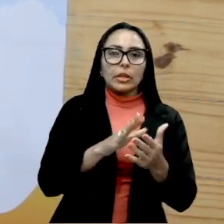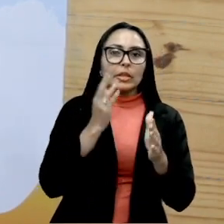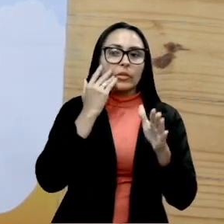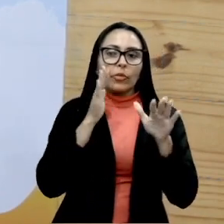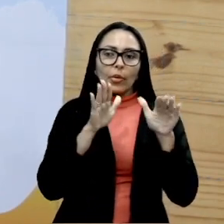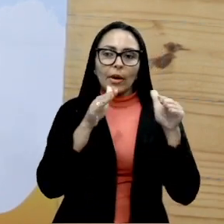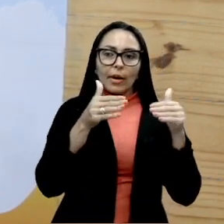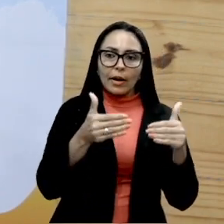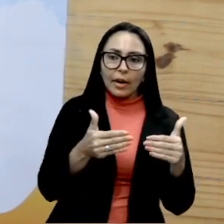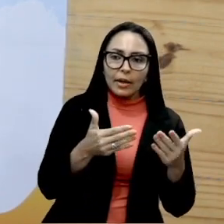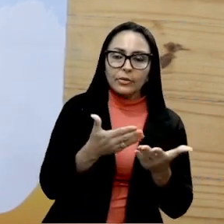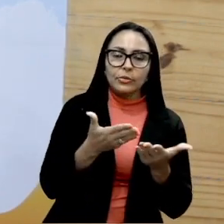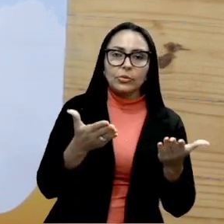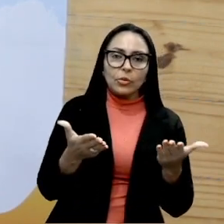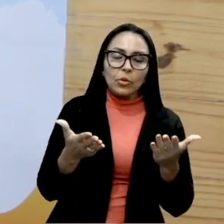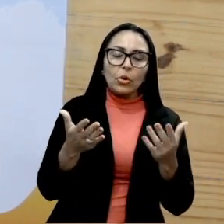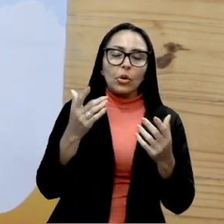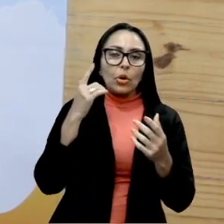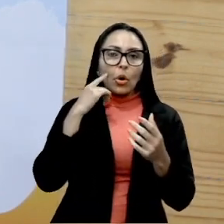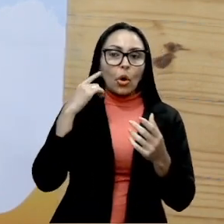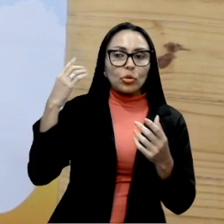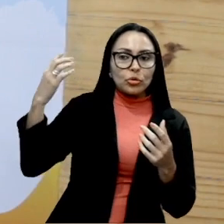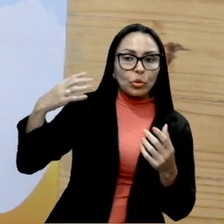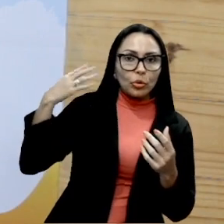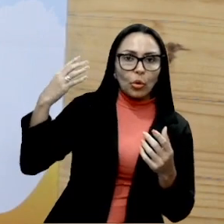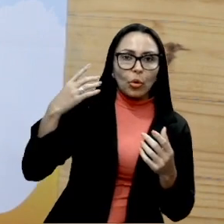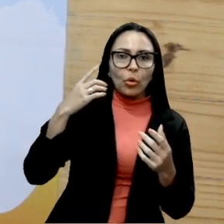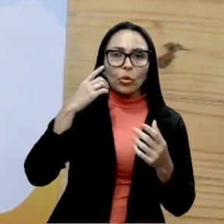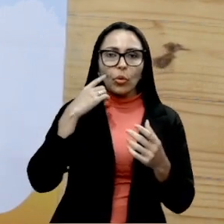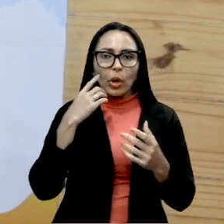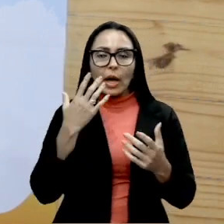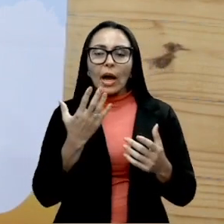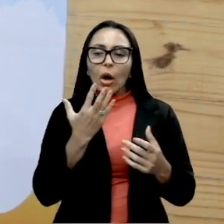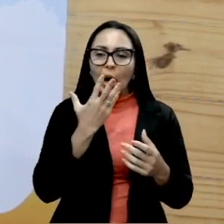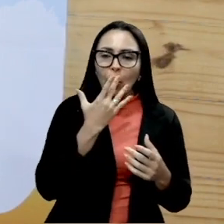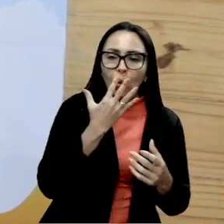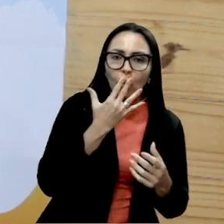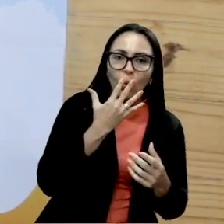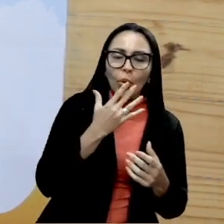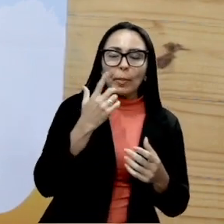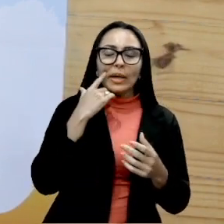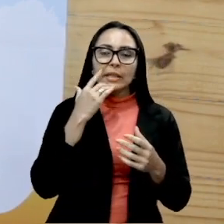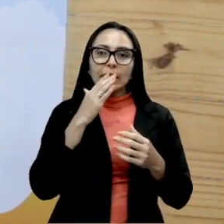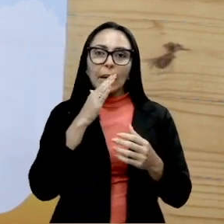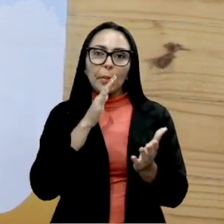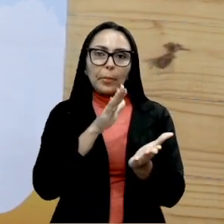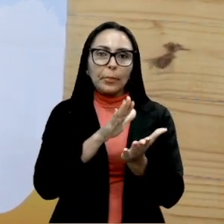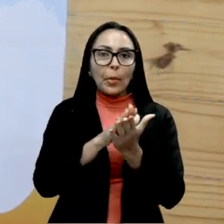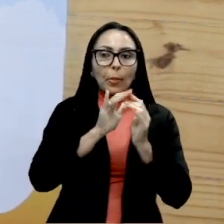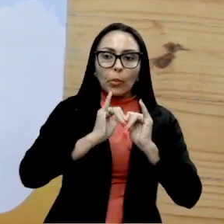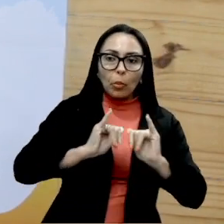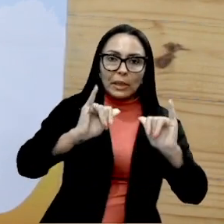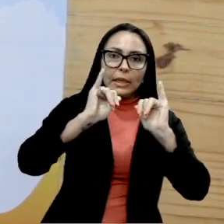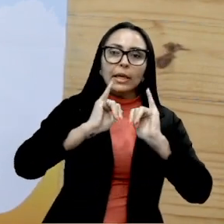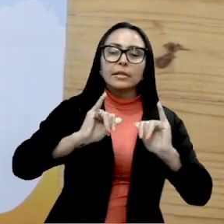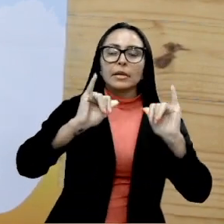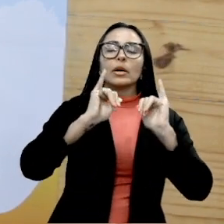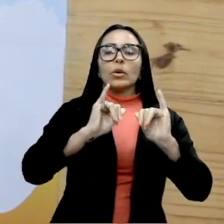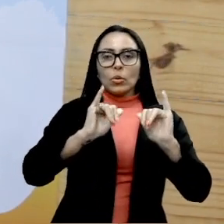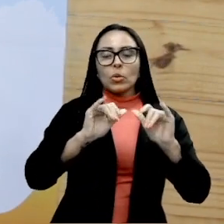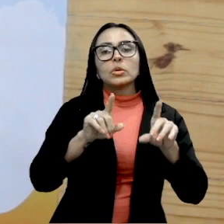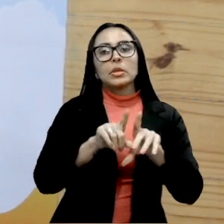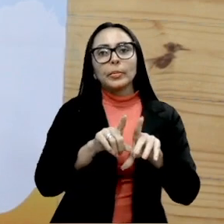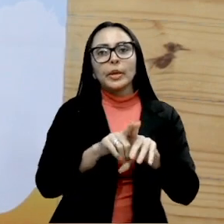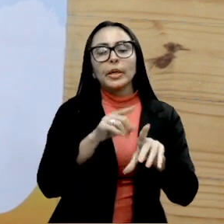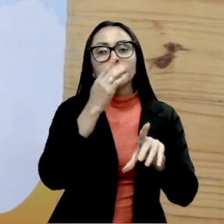um efeito sonoro, uma correção de cor, a parte de publicação no streaming, ou